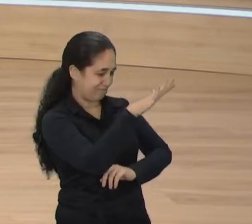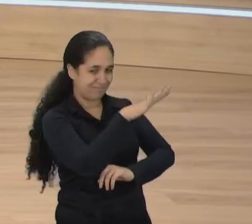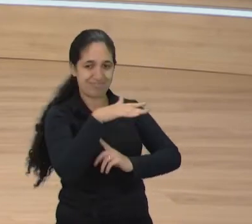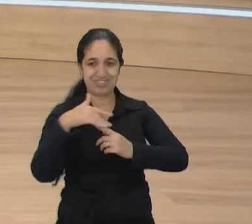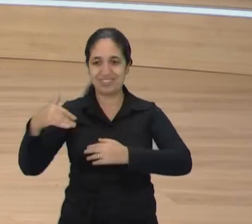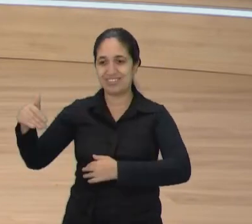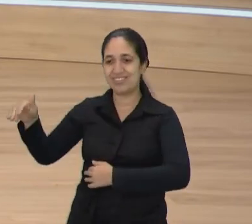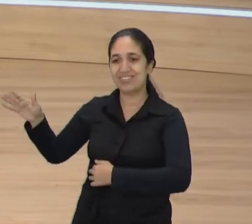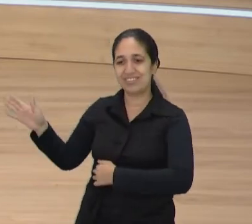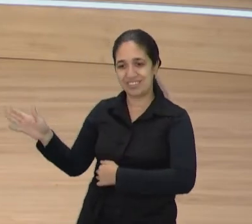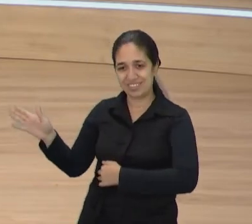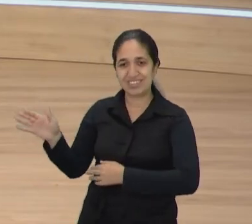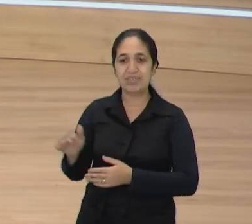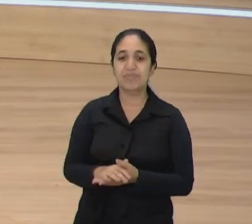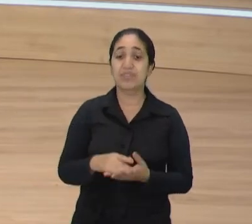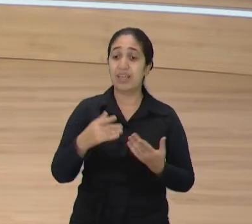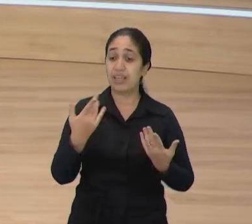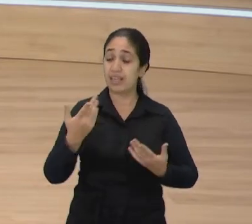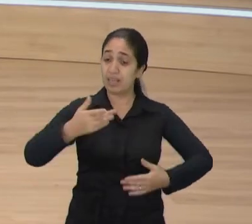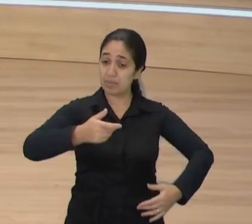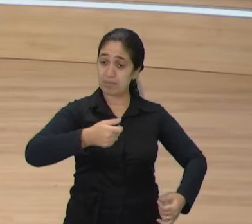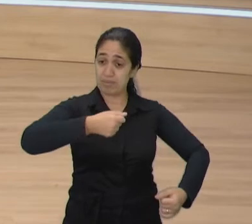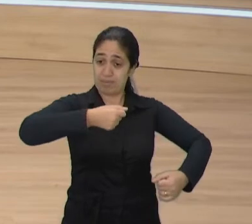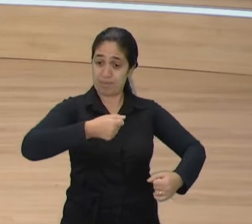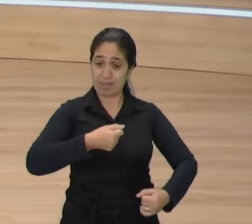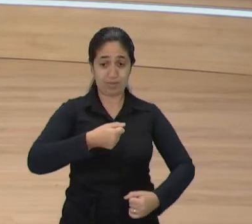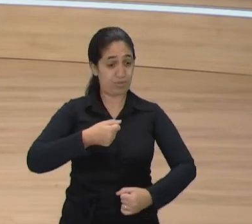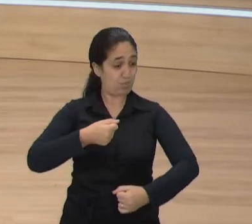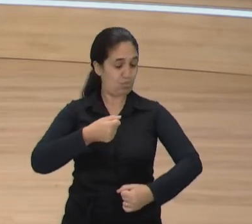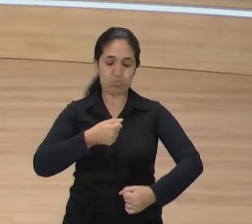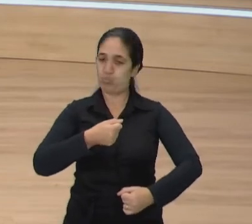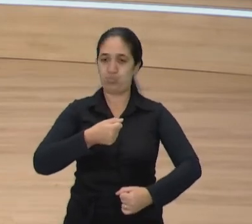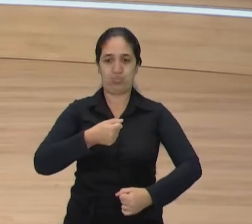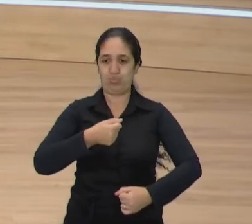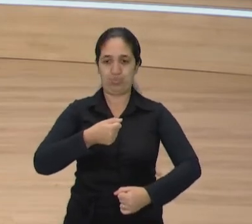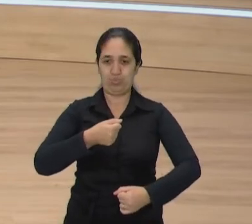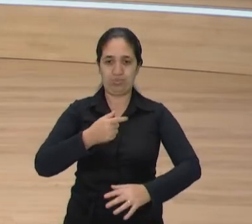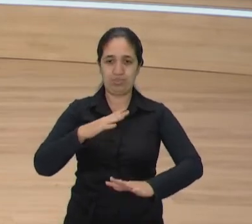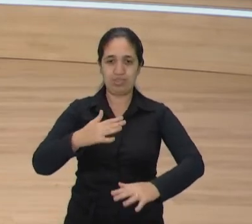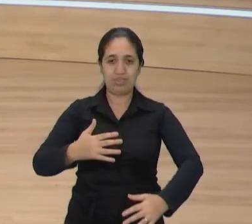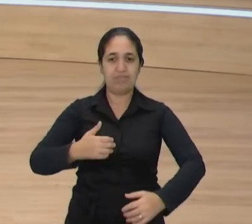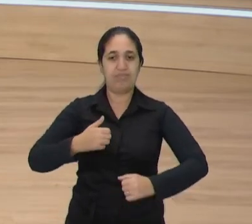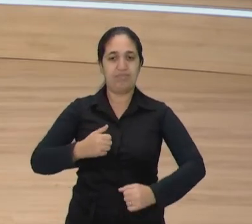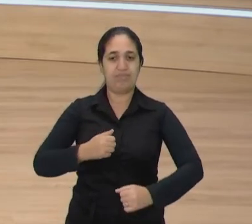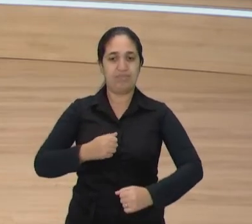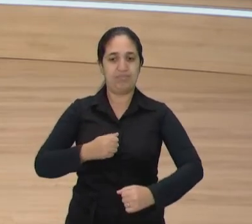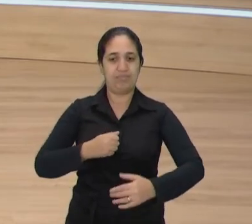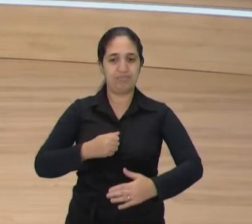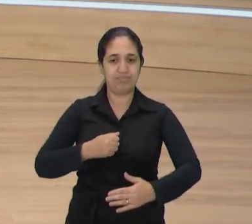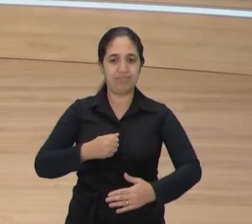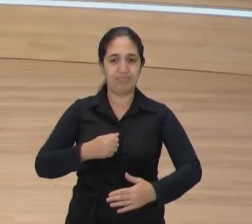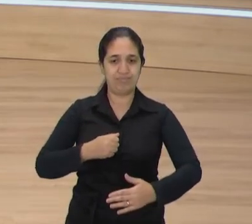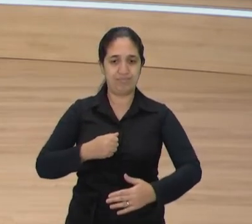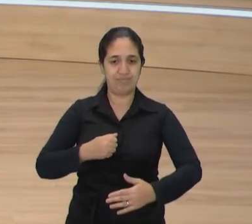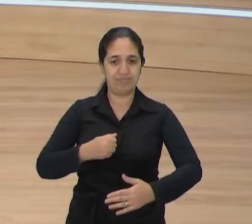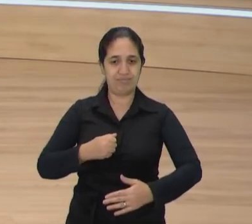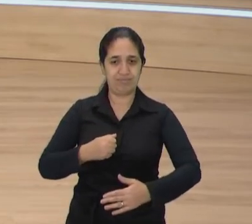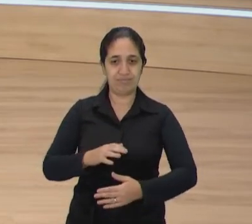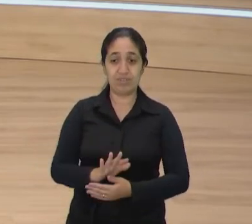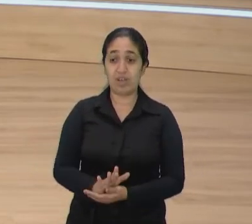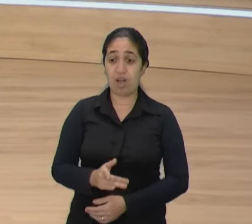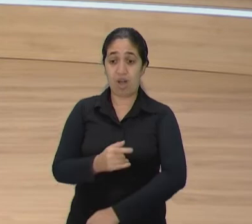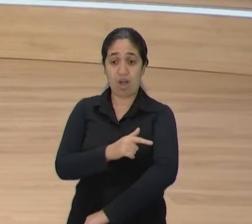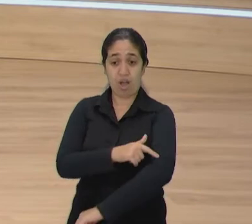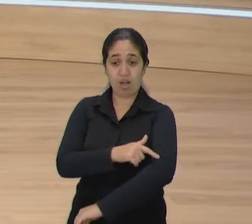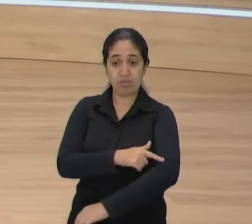abertura. Quero e pros condutores? A gente não tem muita mão, não. A gente deixa a mão um pouco mais estática aqui, posicionada no lugar. Uma dica é na